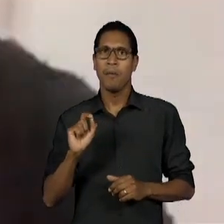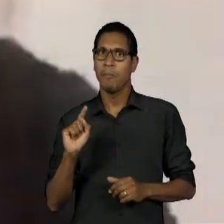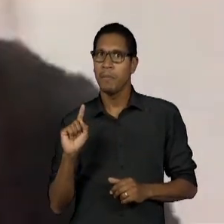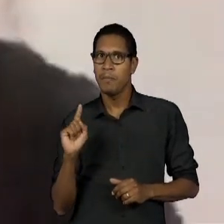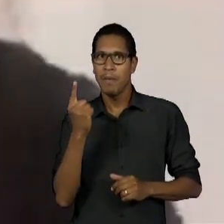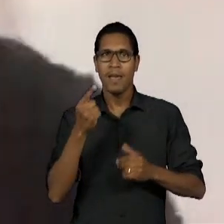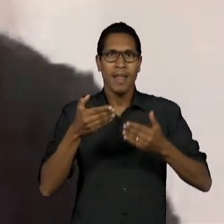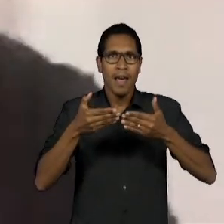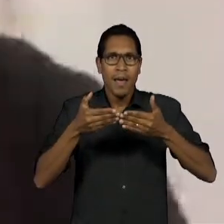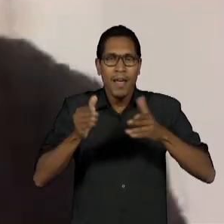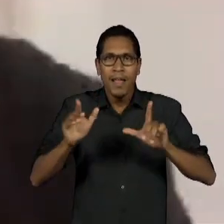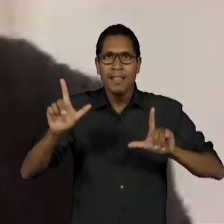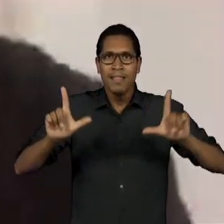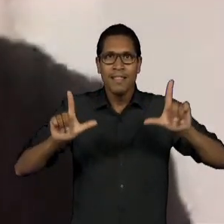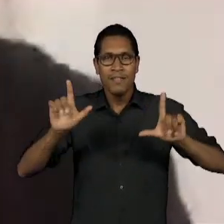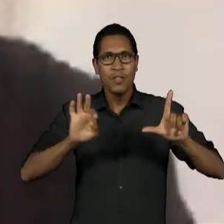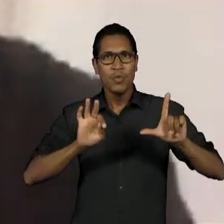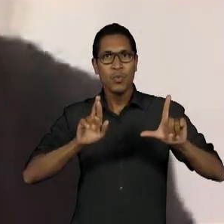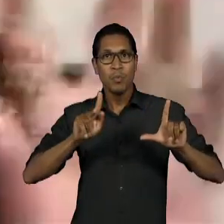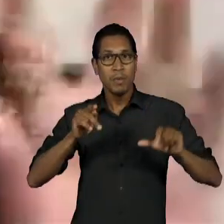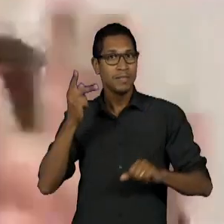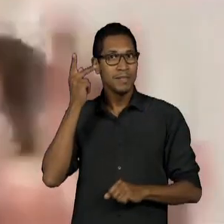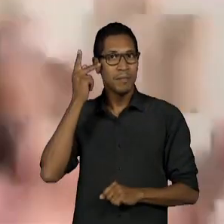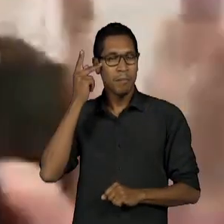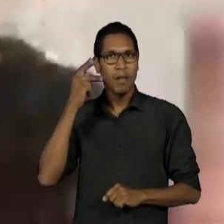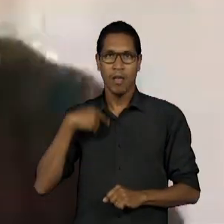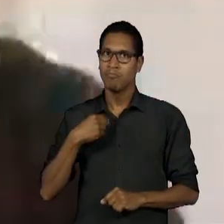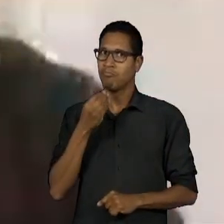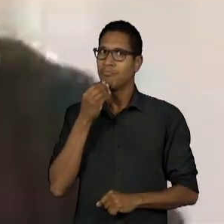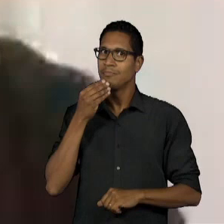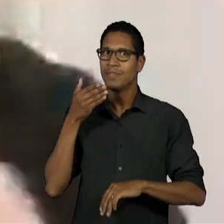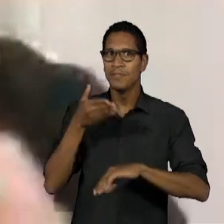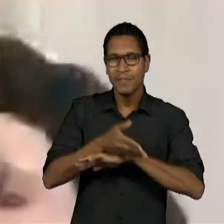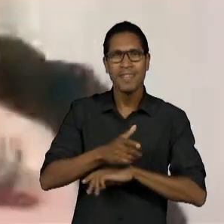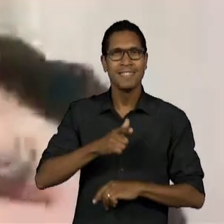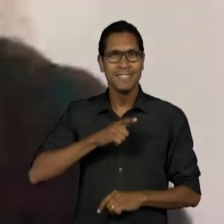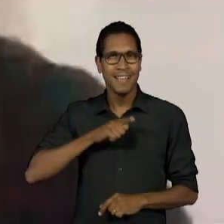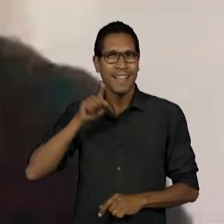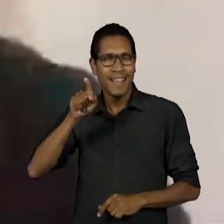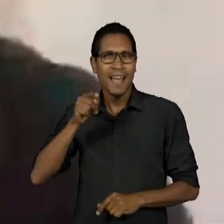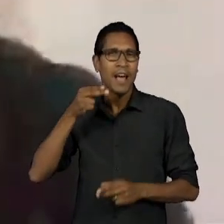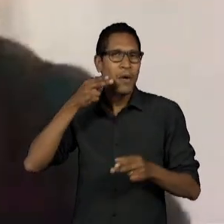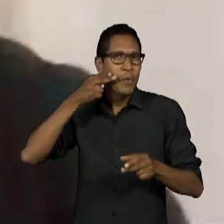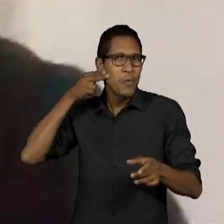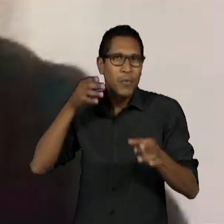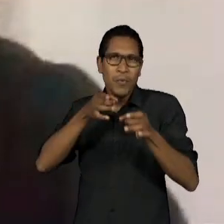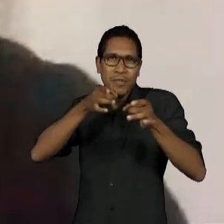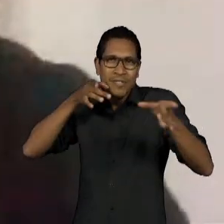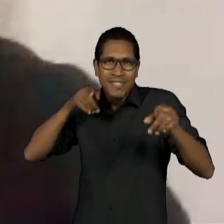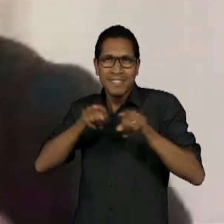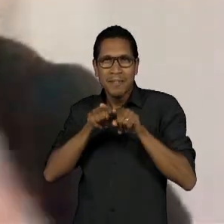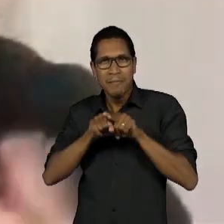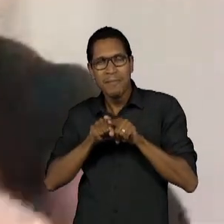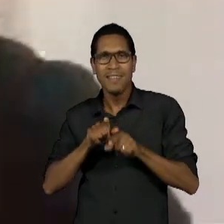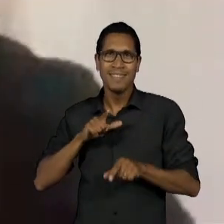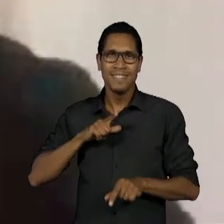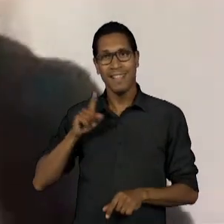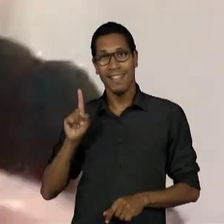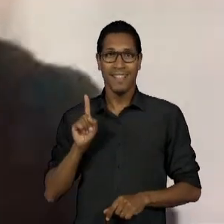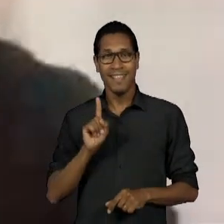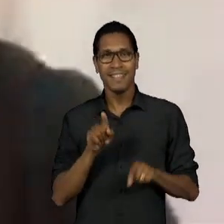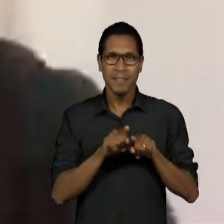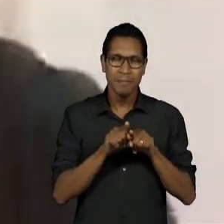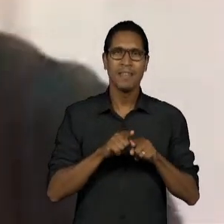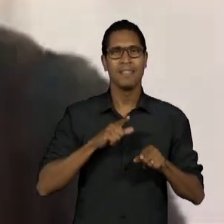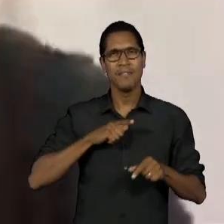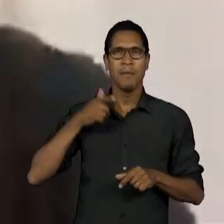canal da Tupi em São Paulo. Apareceu o Índiozinho e falaram da abertura, tal, Chateaubriand,